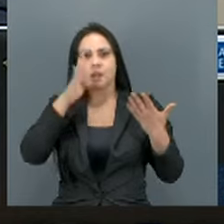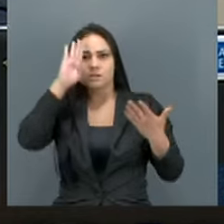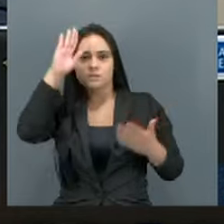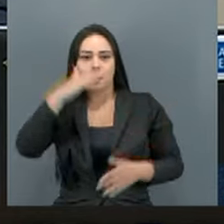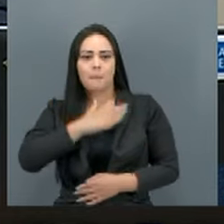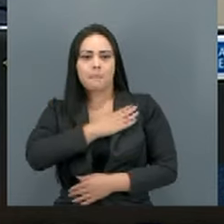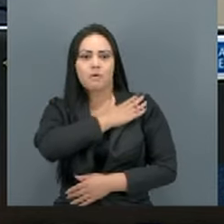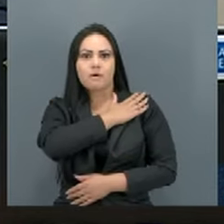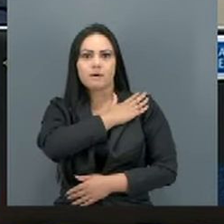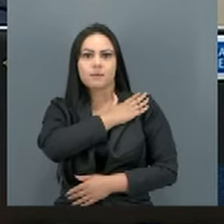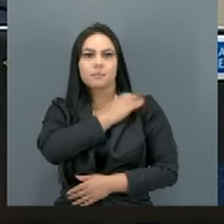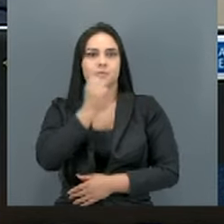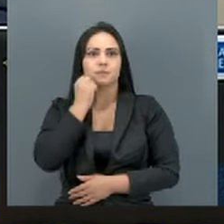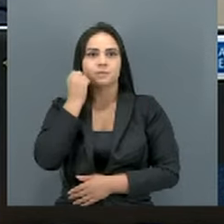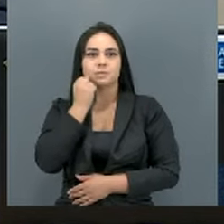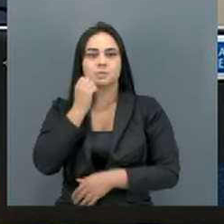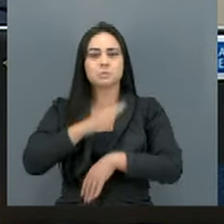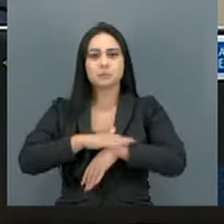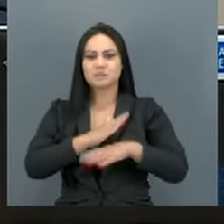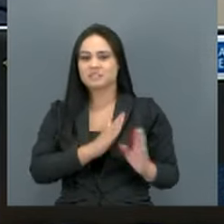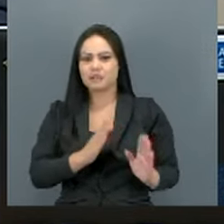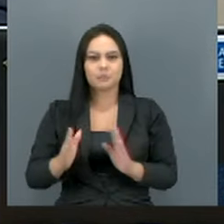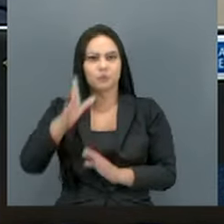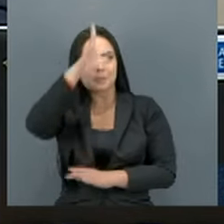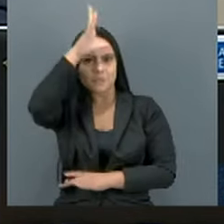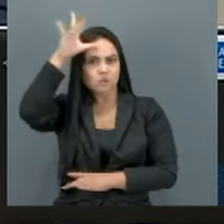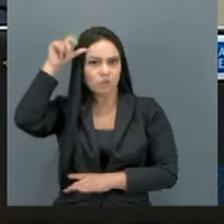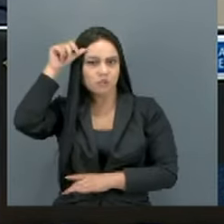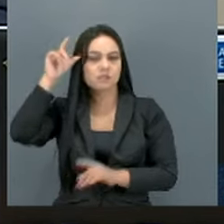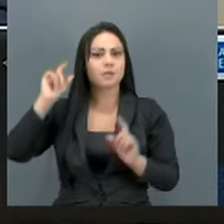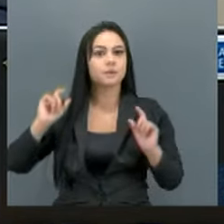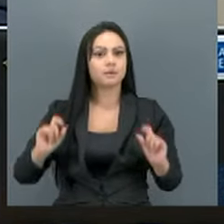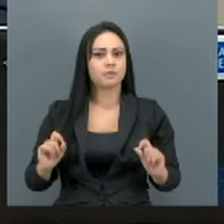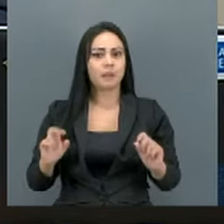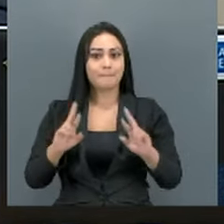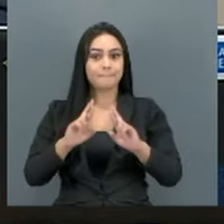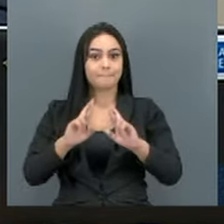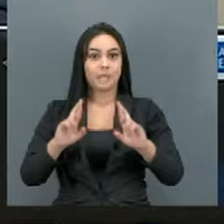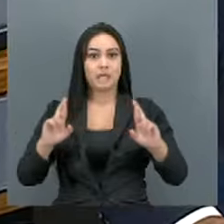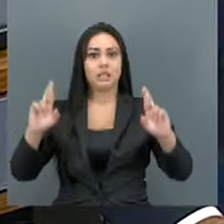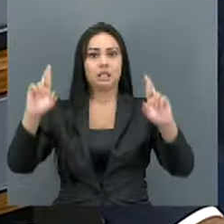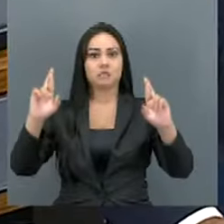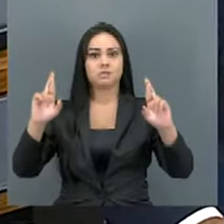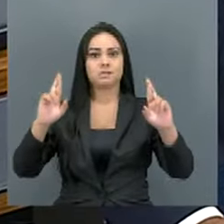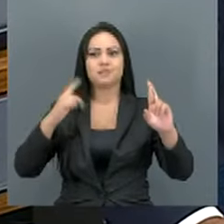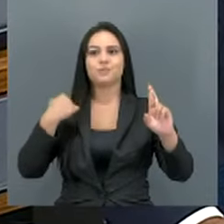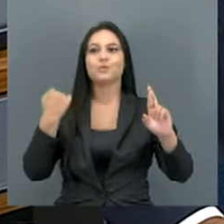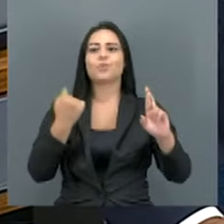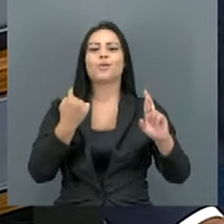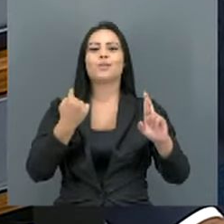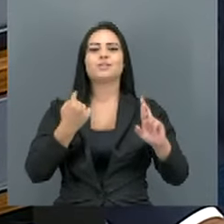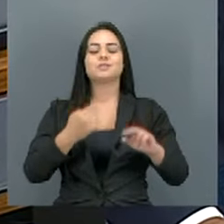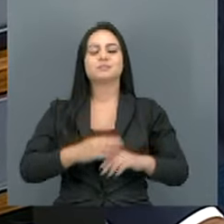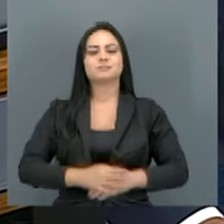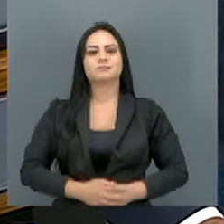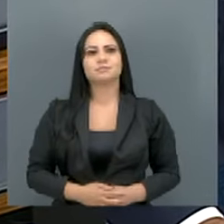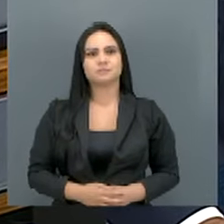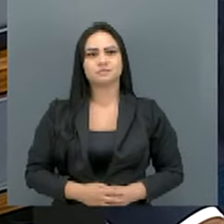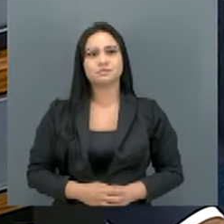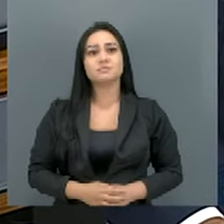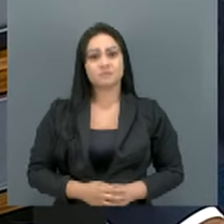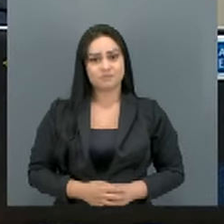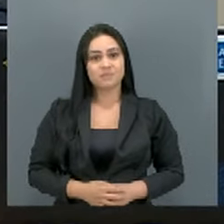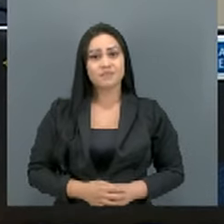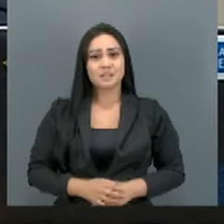disso, muito tempo no Amazonas, é a esperança que eles depositam na gente. Eles